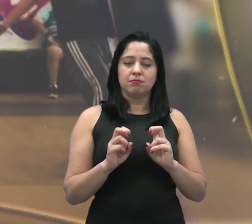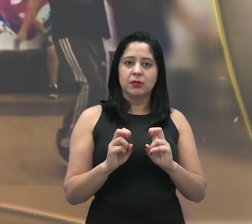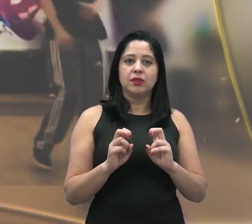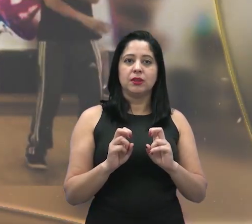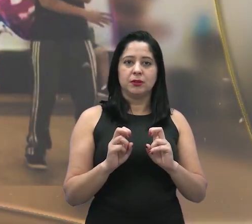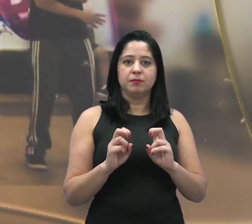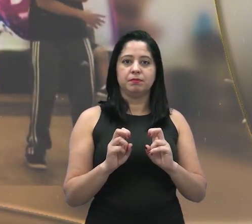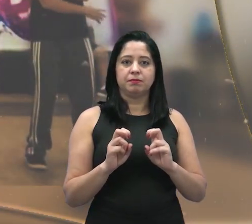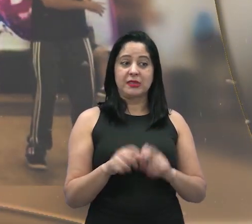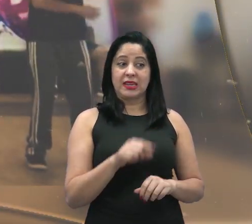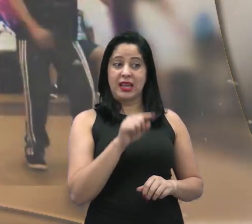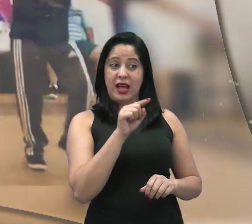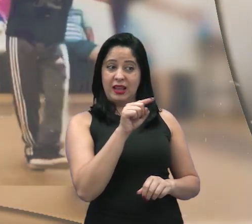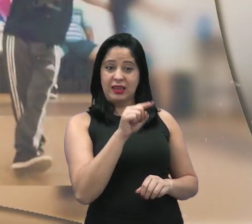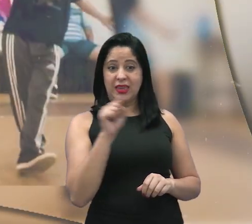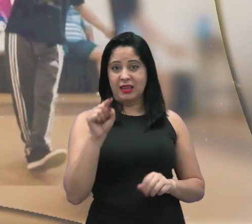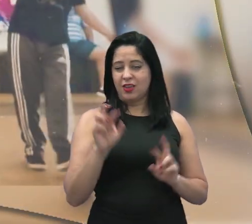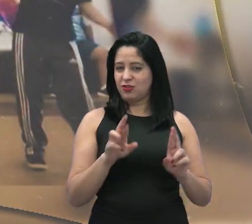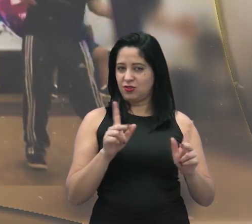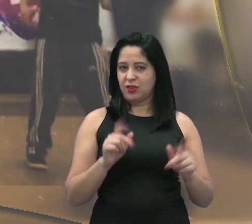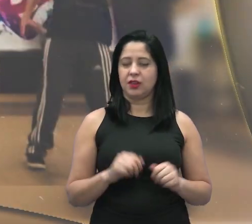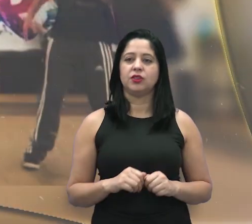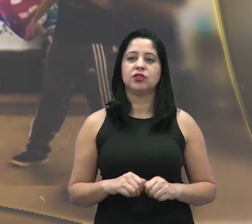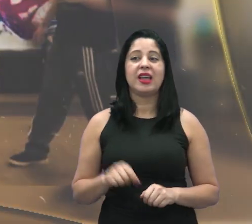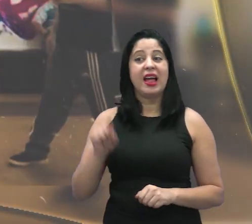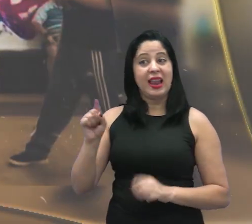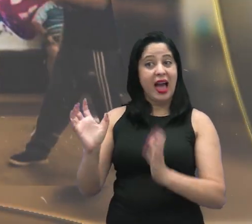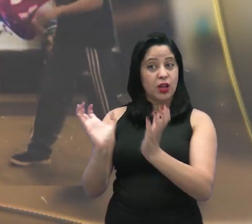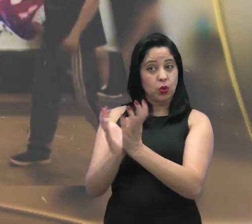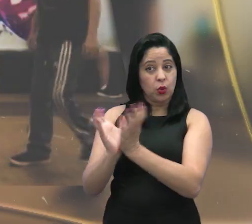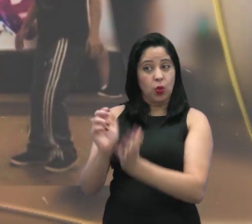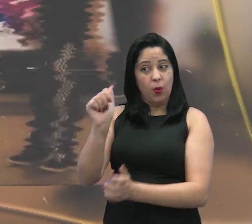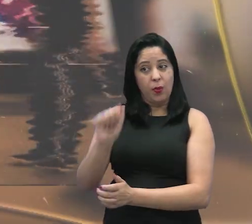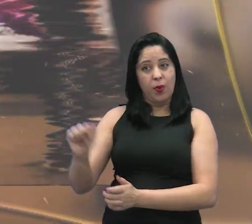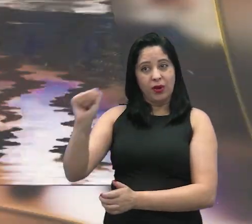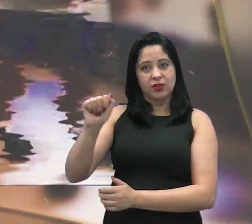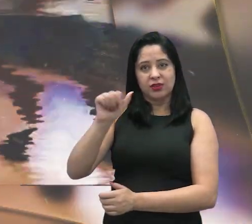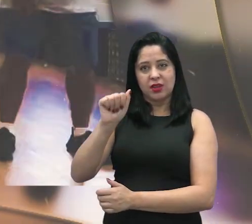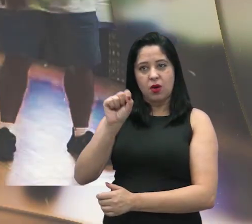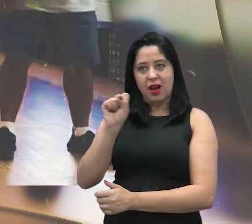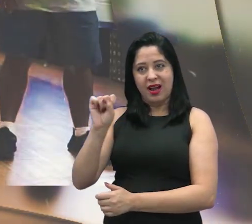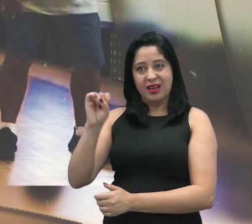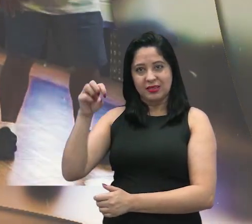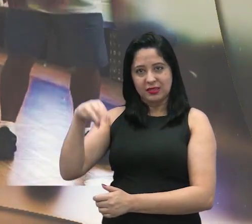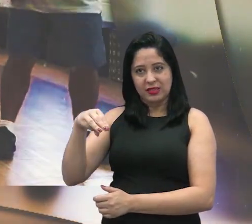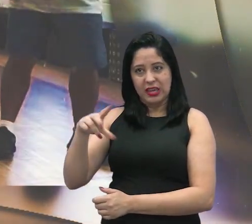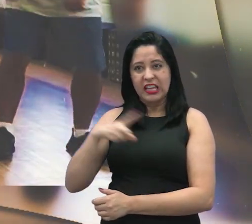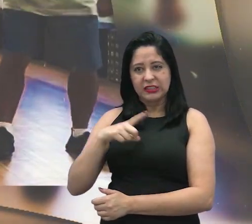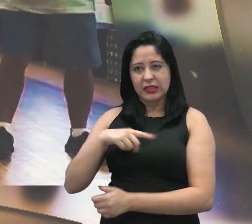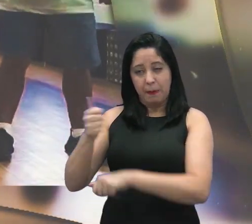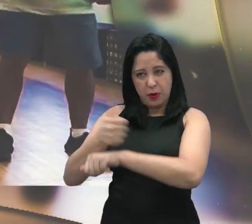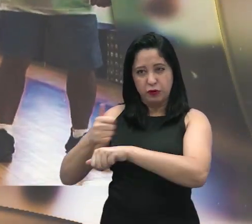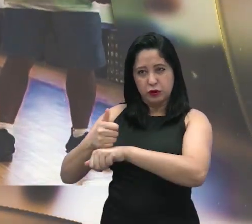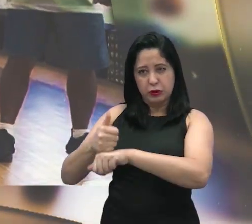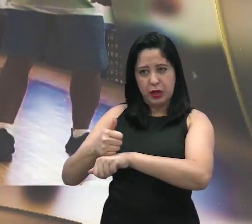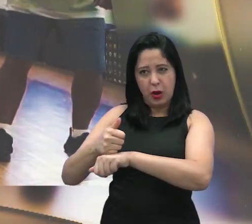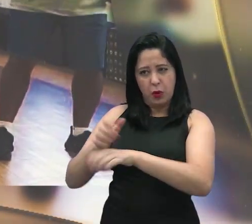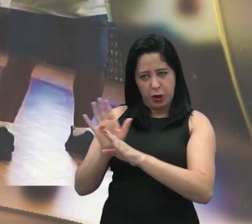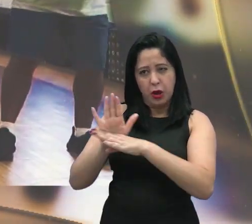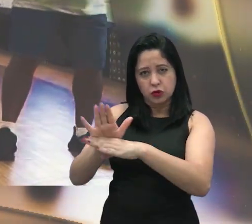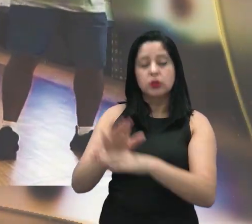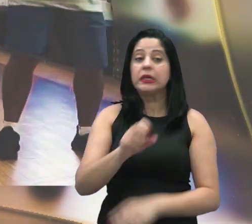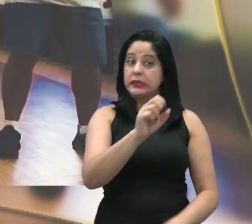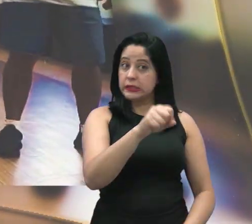questões, de fora e de lá de dentro também. Ali dentro da ASSIM tem alguma equipe multidisciplinar que te dá essa orientação? Sim, tem todos